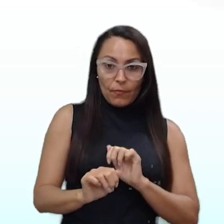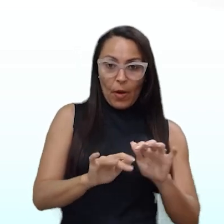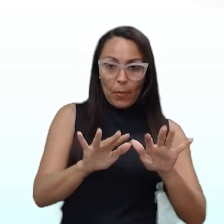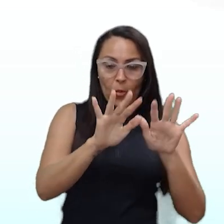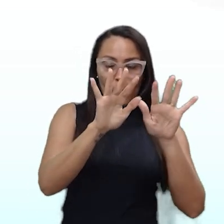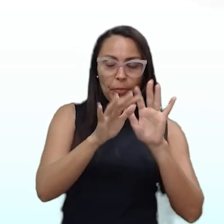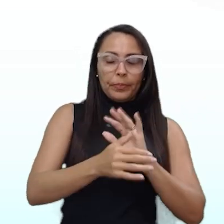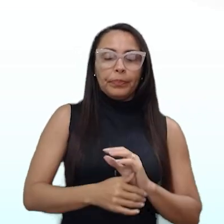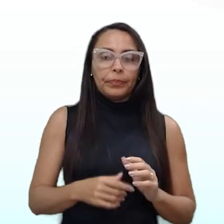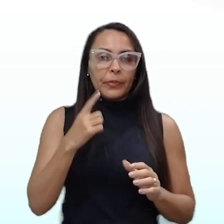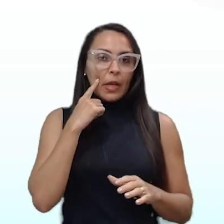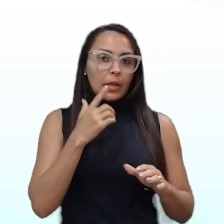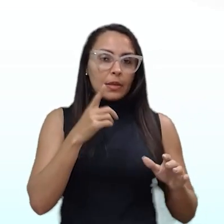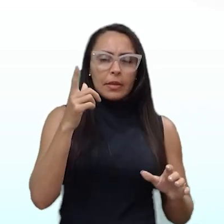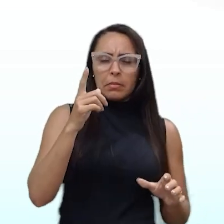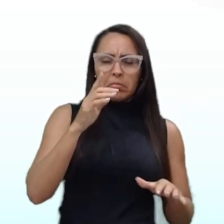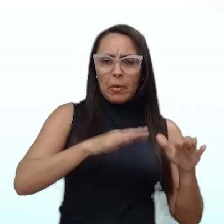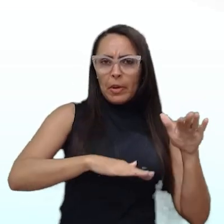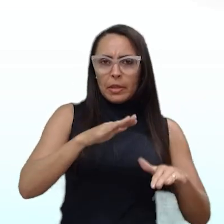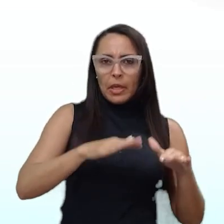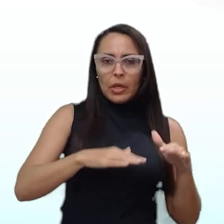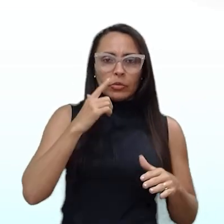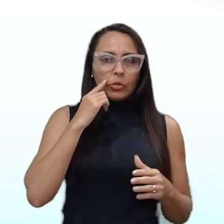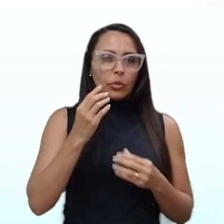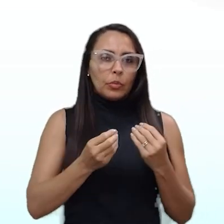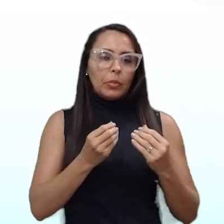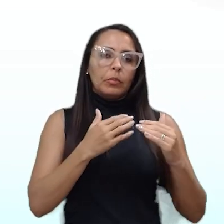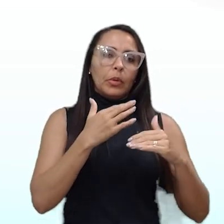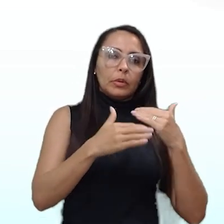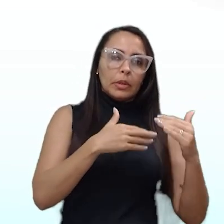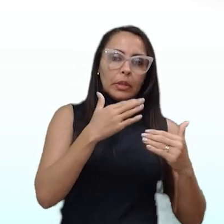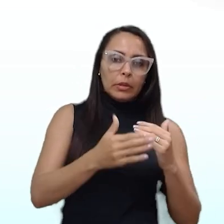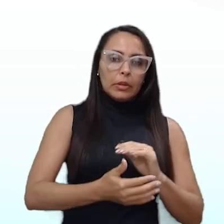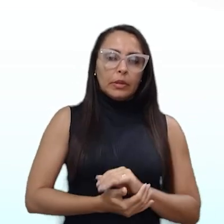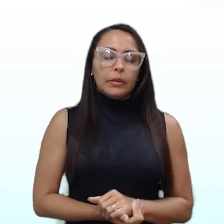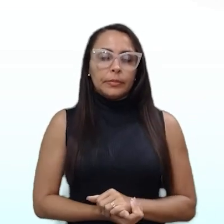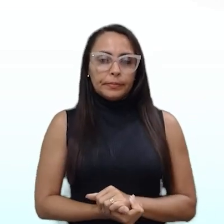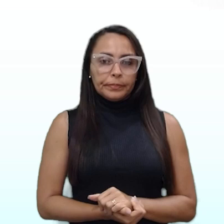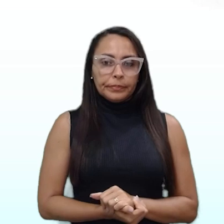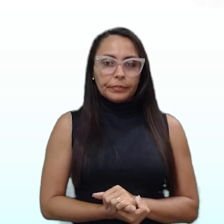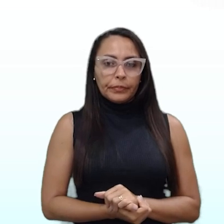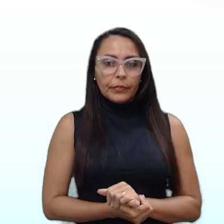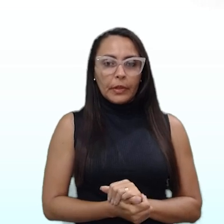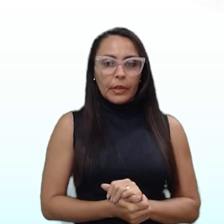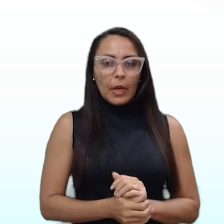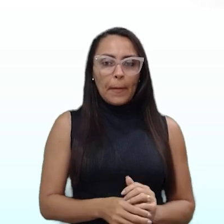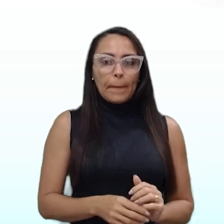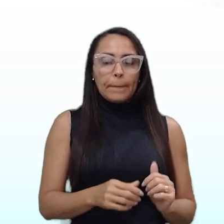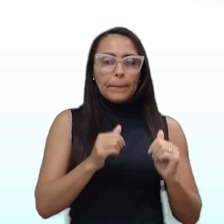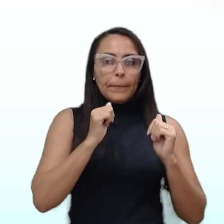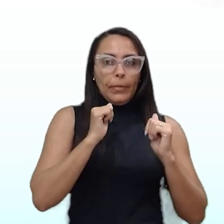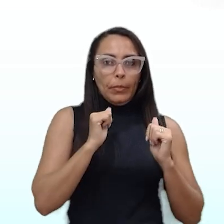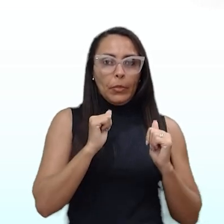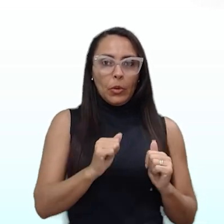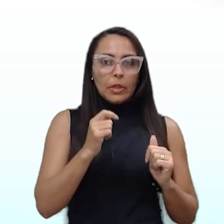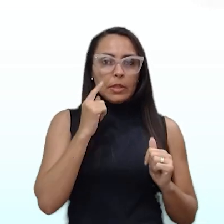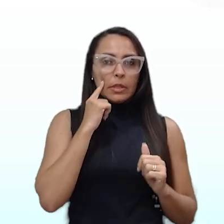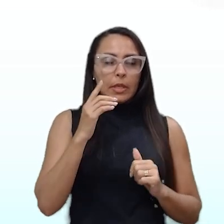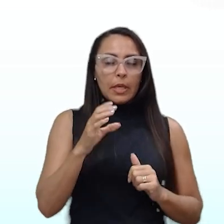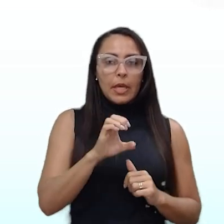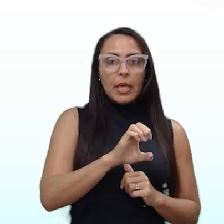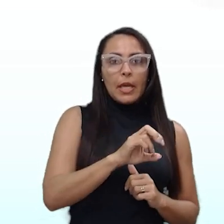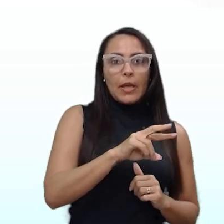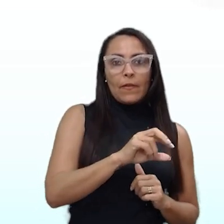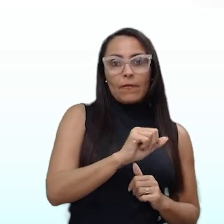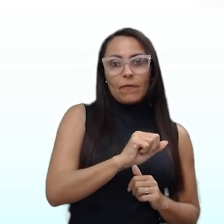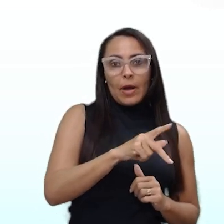vaporização, e dependendo de como você faz esse processo, a vaporização pode ser evaporização,